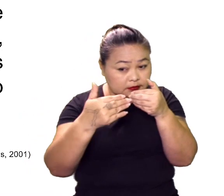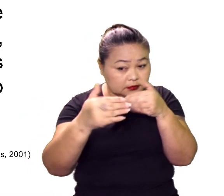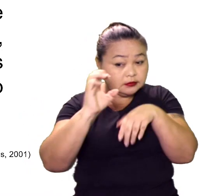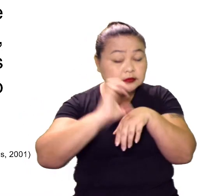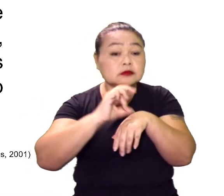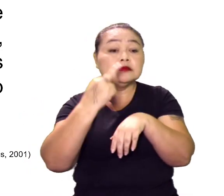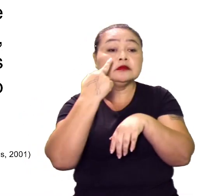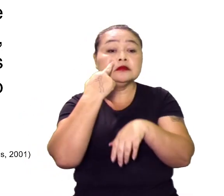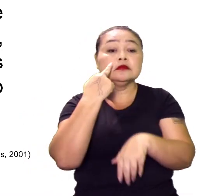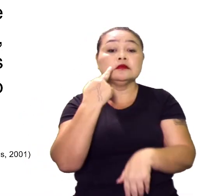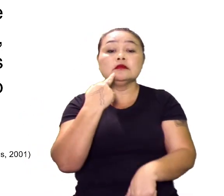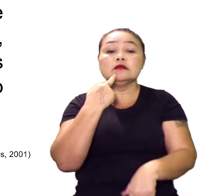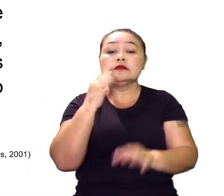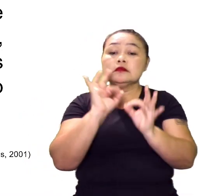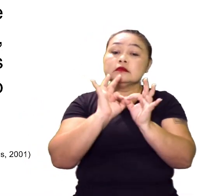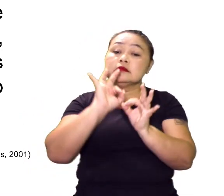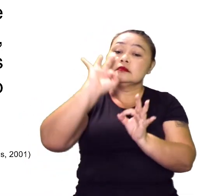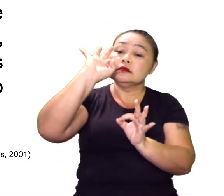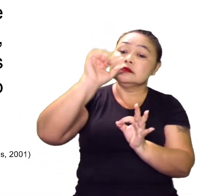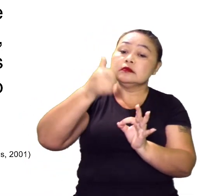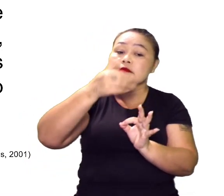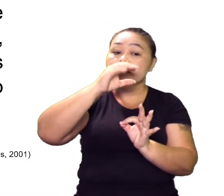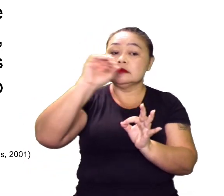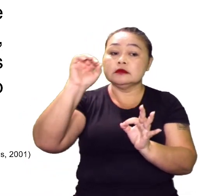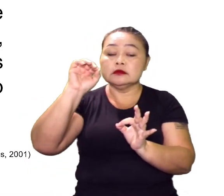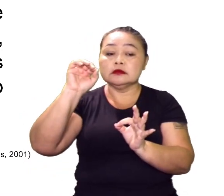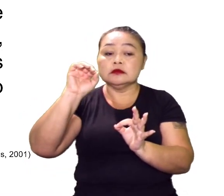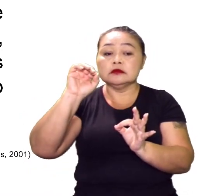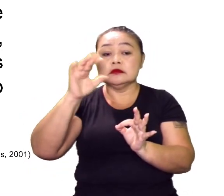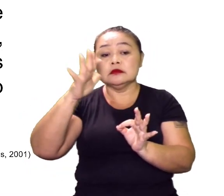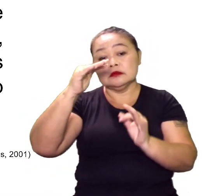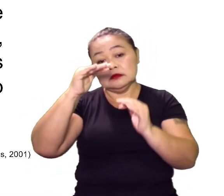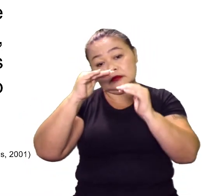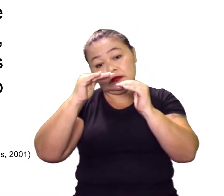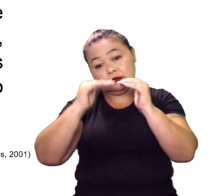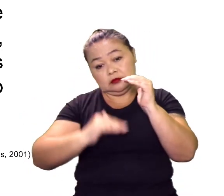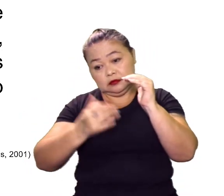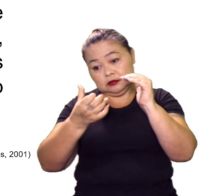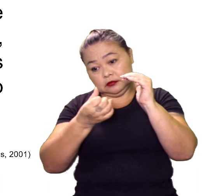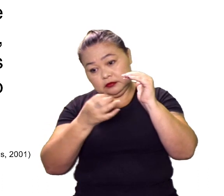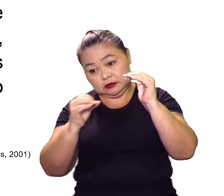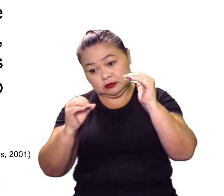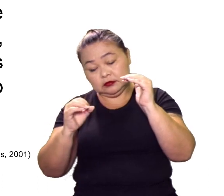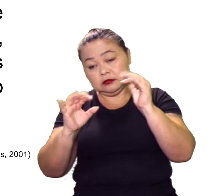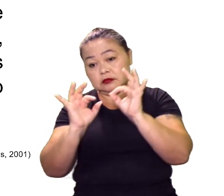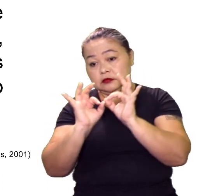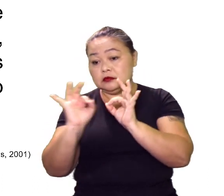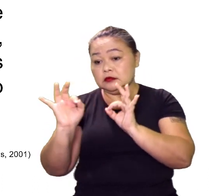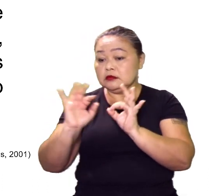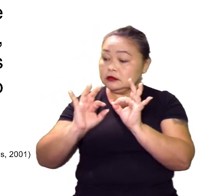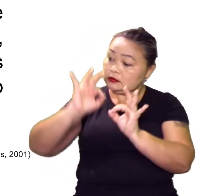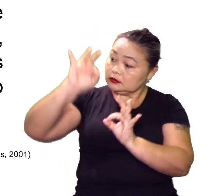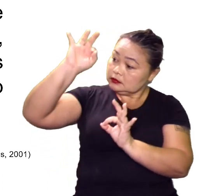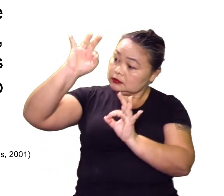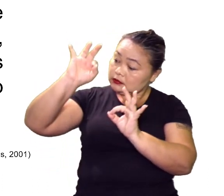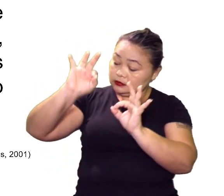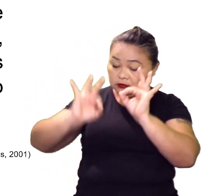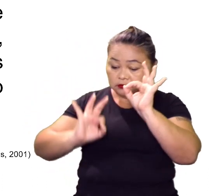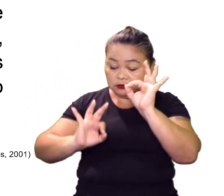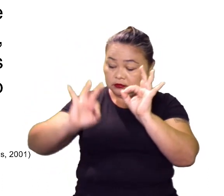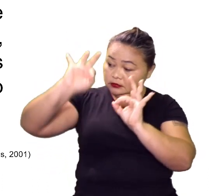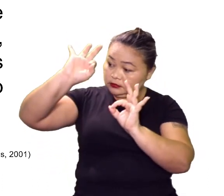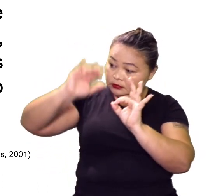e a altitude varia de 100 metros e abaixo dos 600. Portanto, entre 100